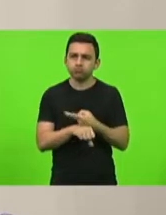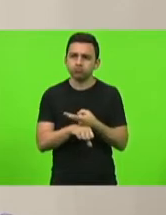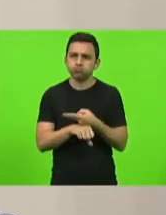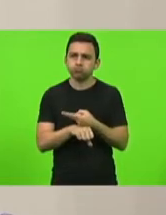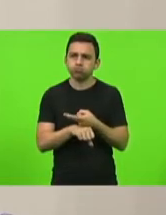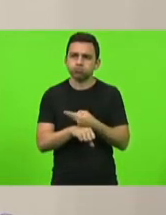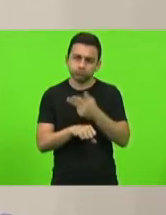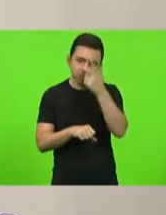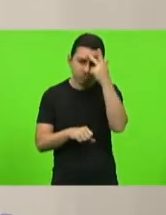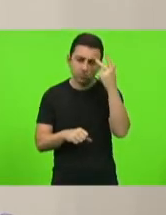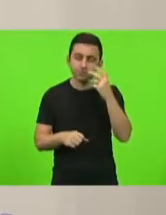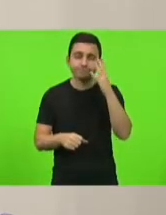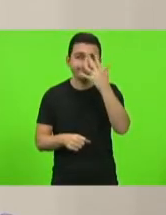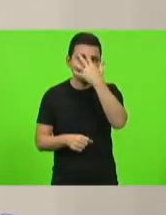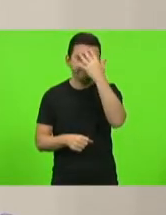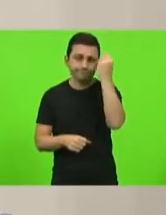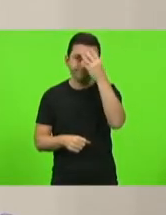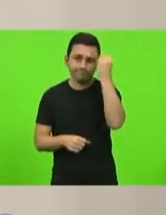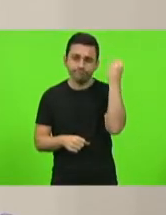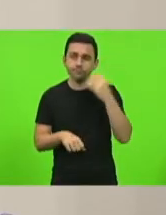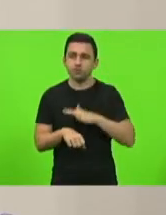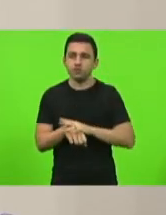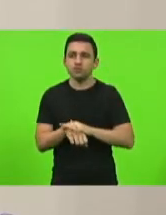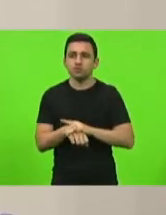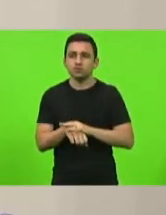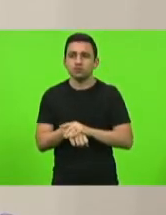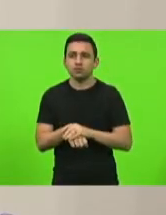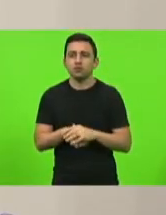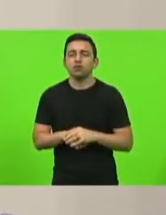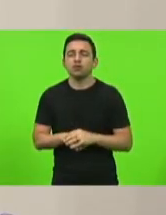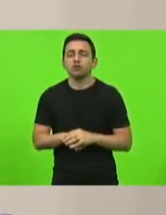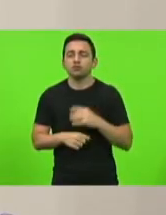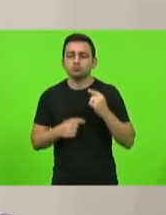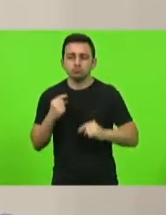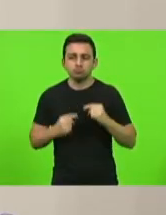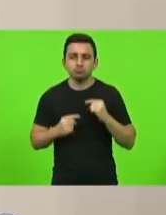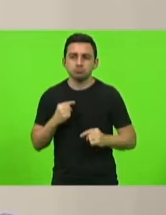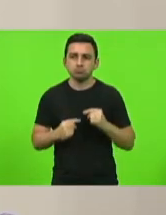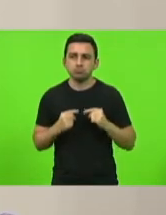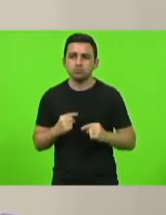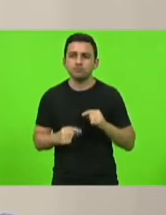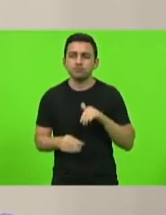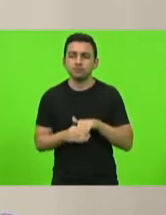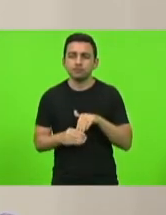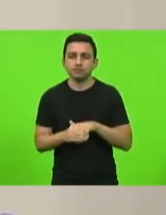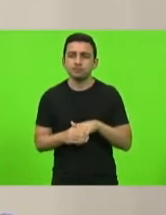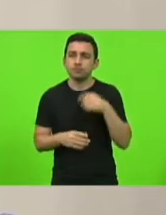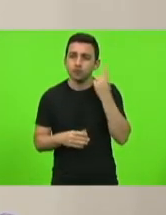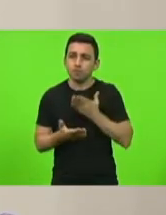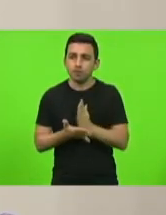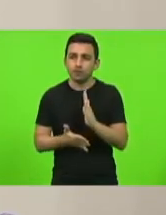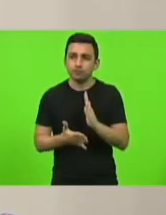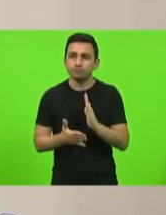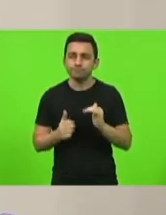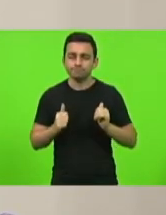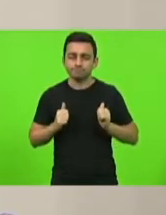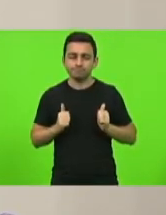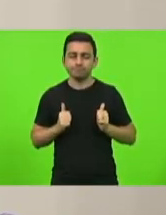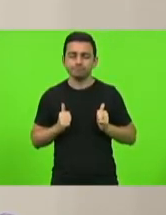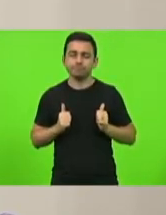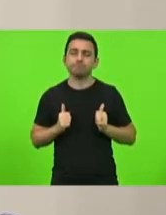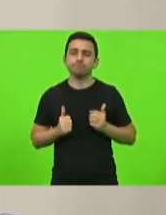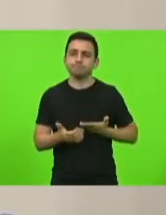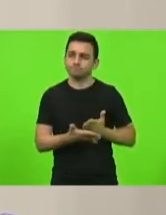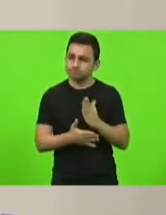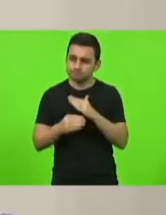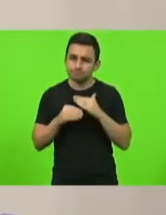de Alzheimer no município de Tubarão, em discussão. Não havendo quem queira discutir, em votação. Deputados que aprovam, permaneçam como se encontram.